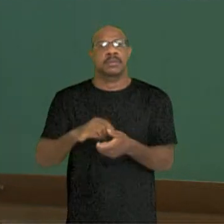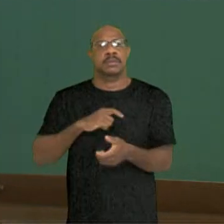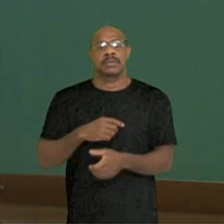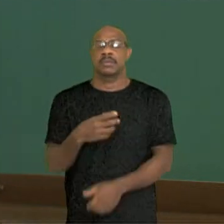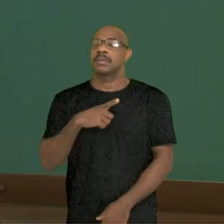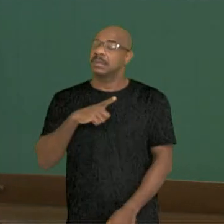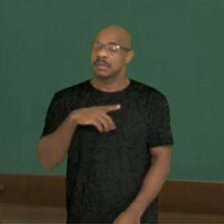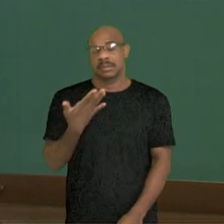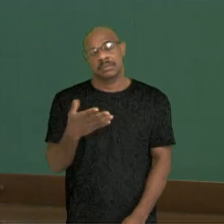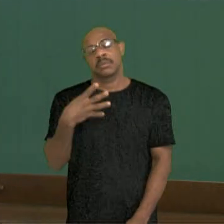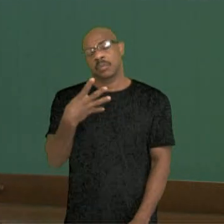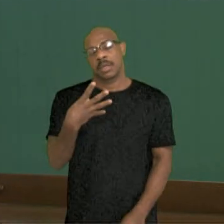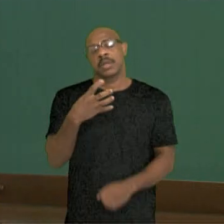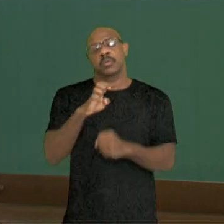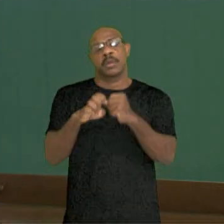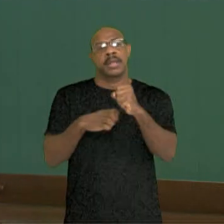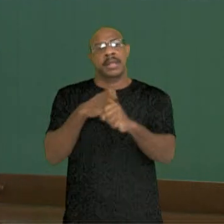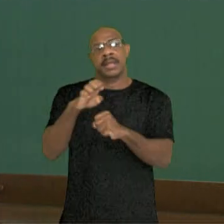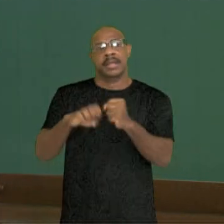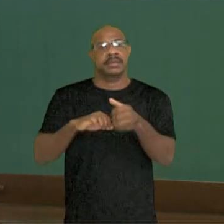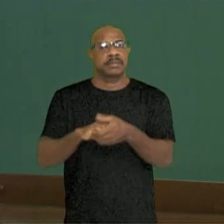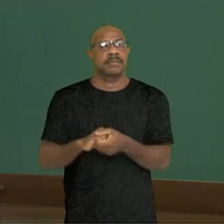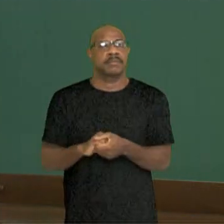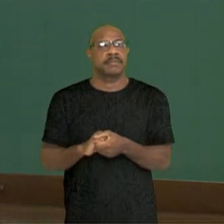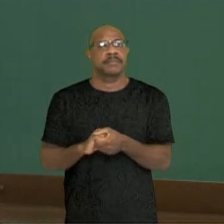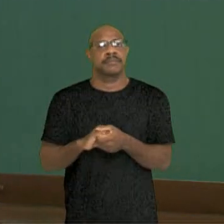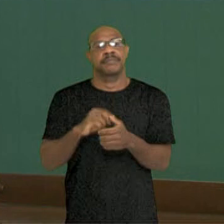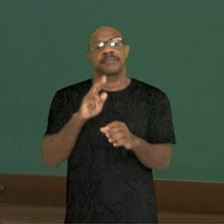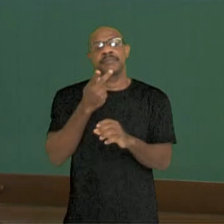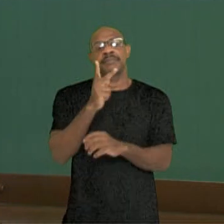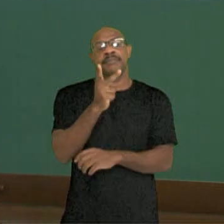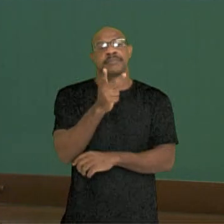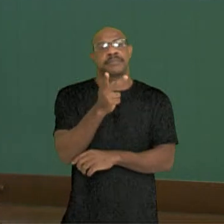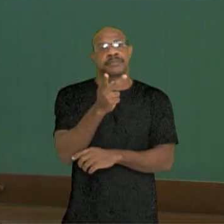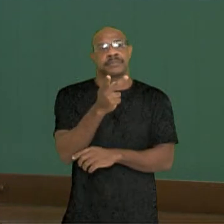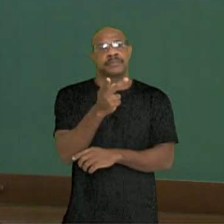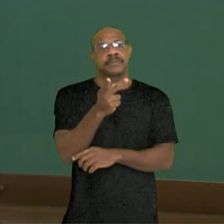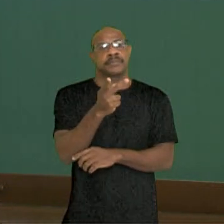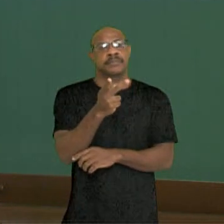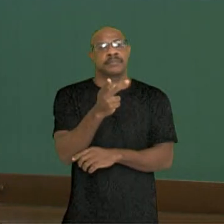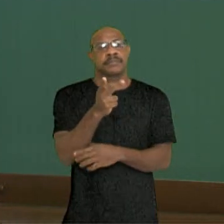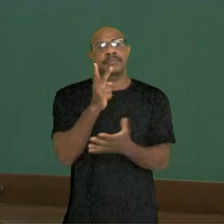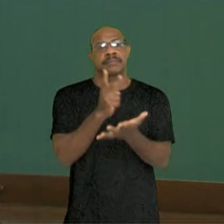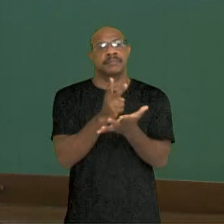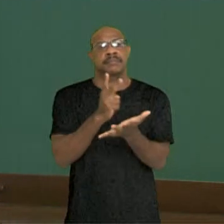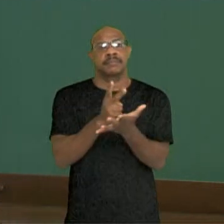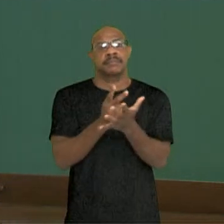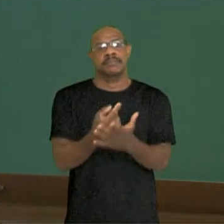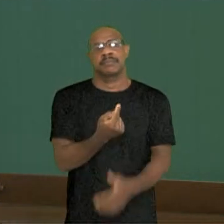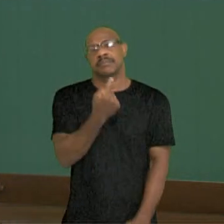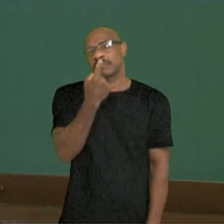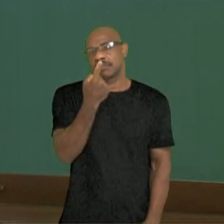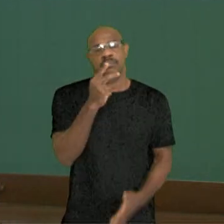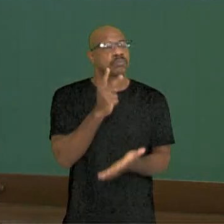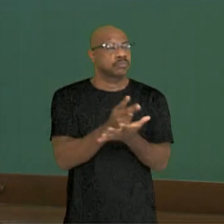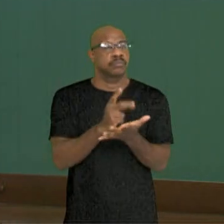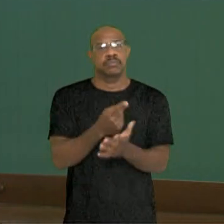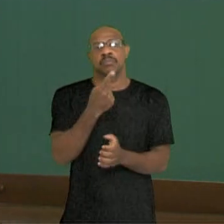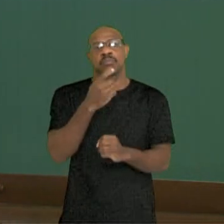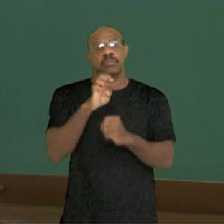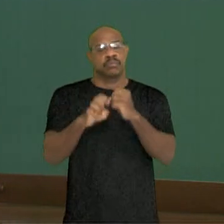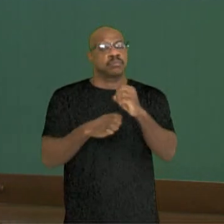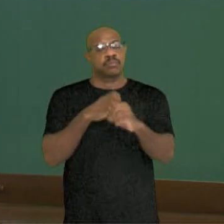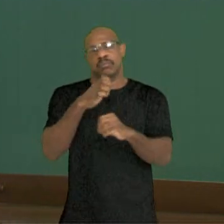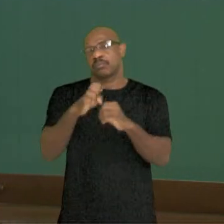4 elétrons. Sim. Professor, o hidrogênio sempre terá 1 elétron no